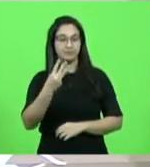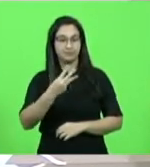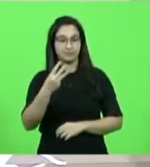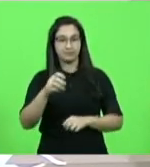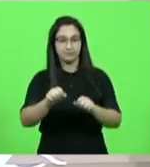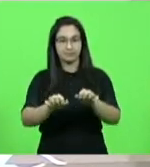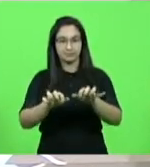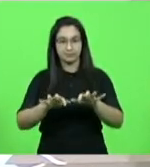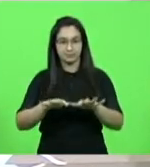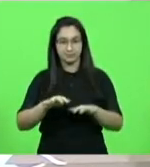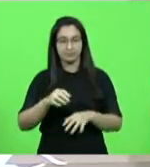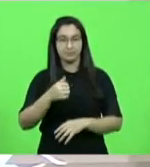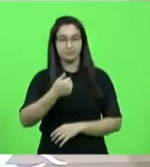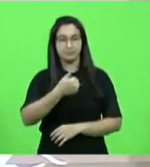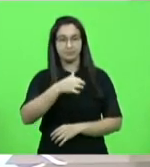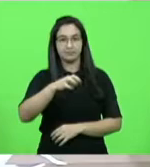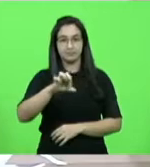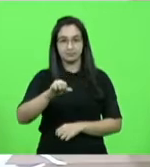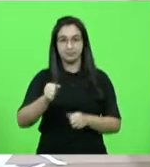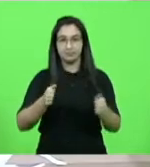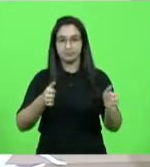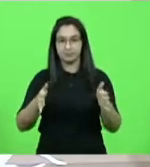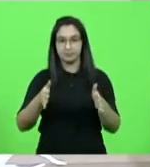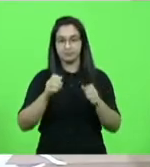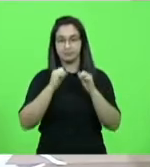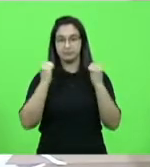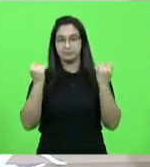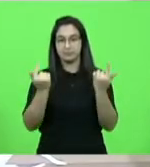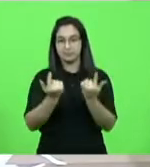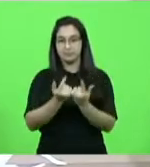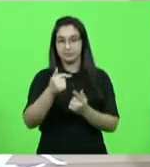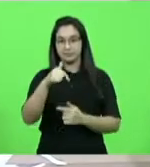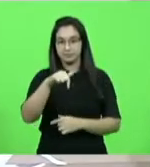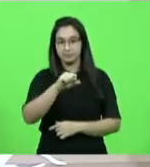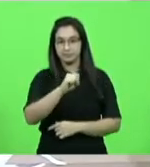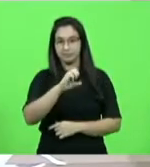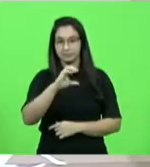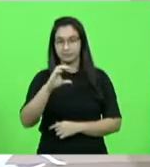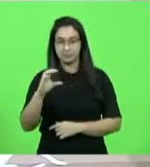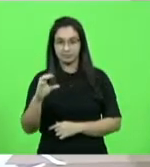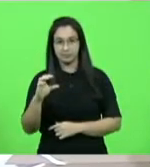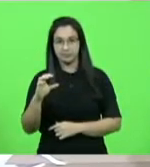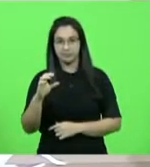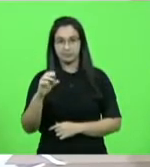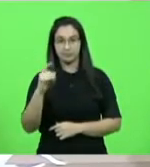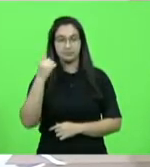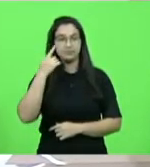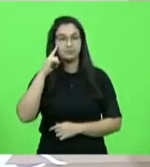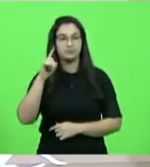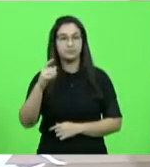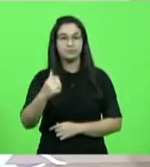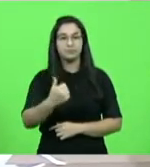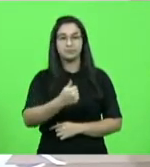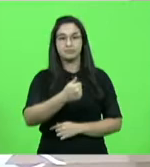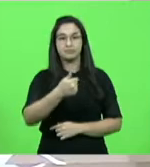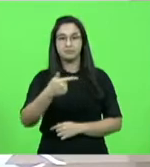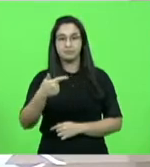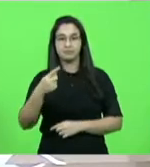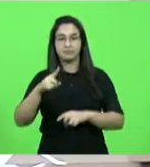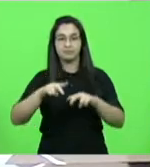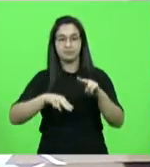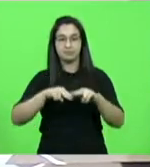legislativa da 19ª legislatura da Assembleia Legislativa do Estado de Santa Catarina, realizada em 17 de junho de